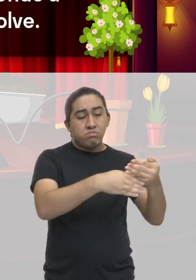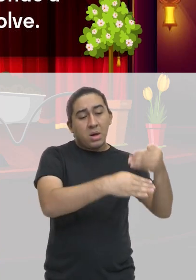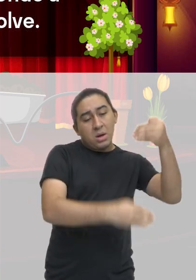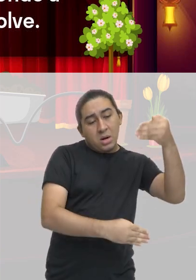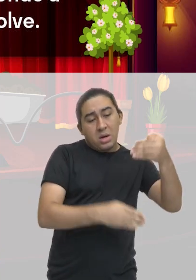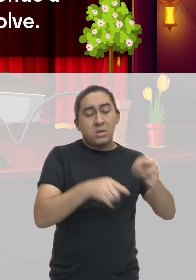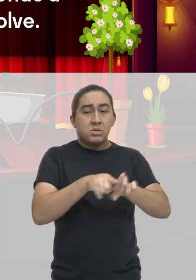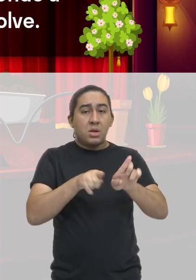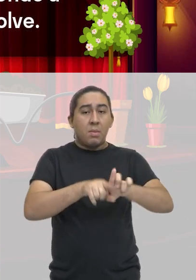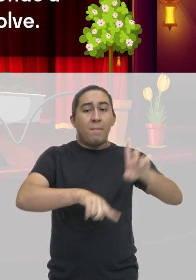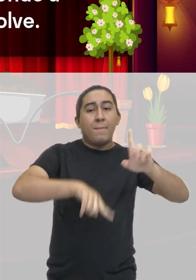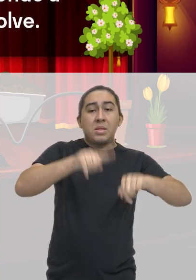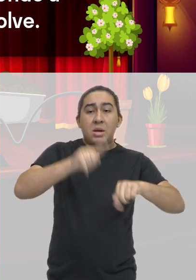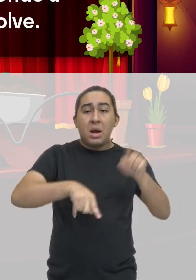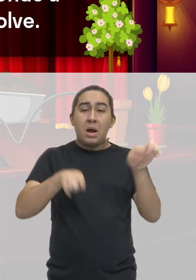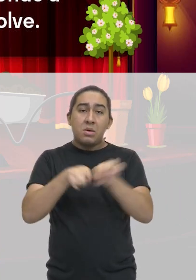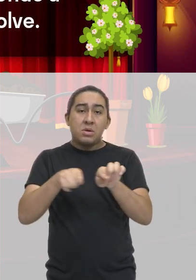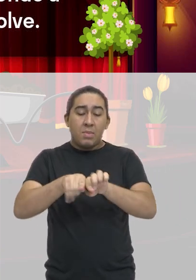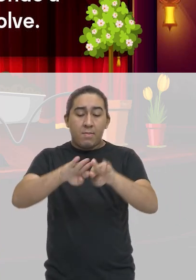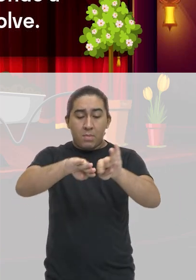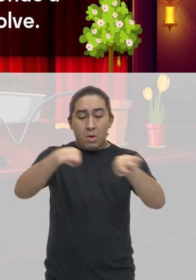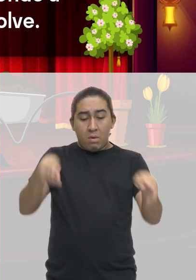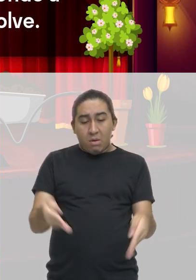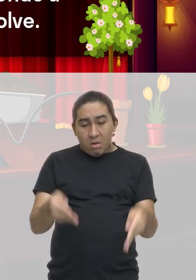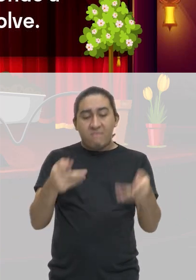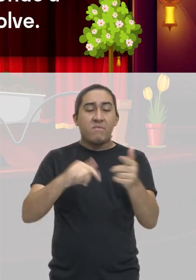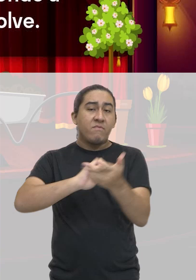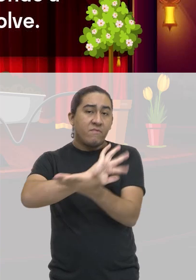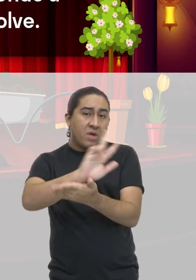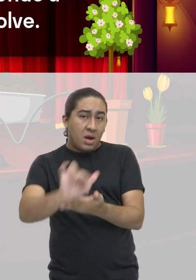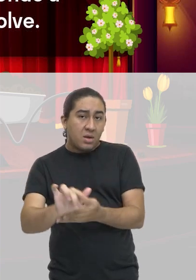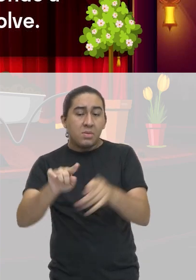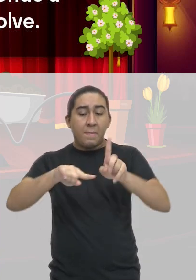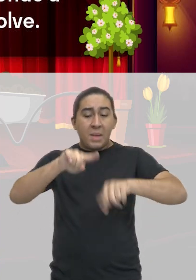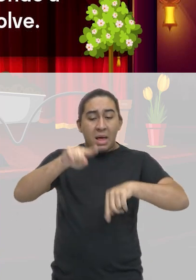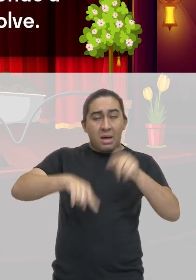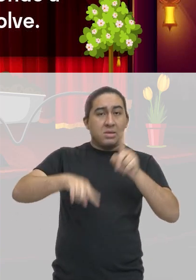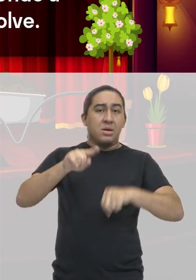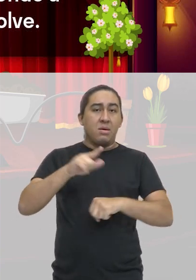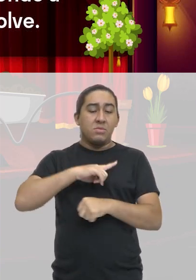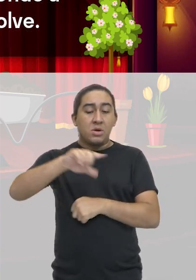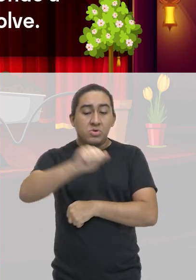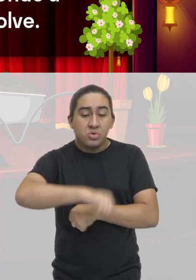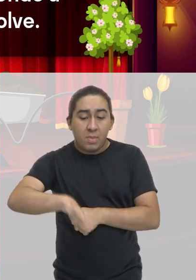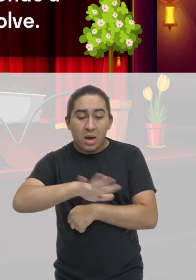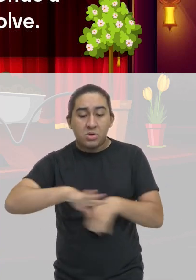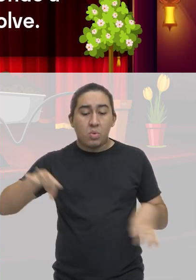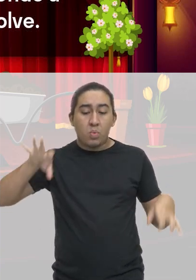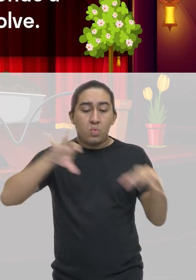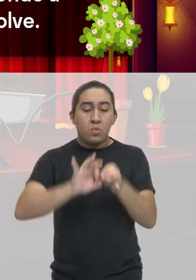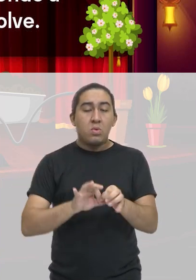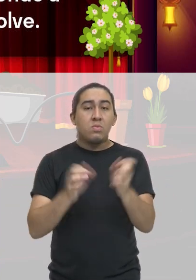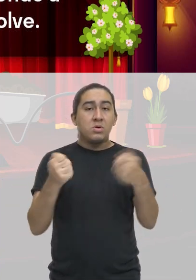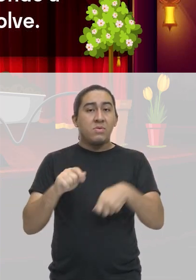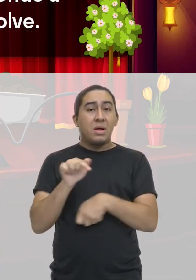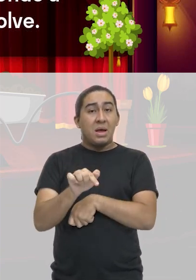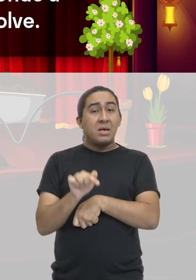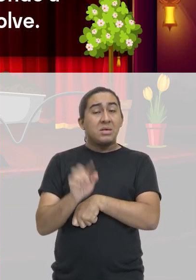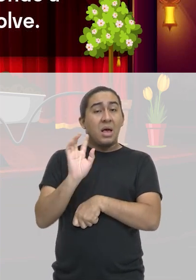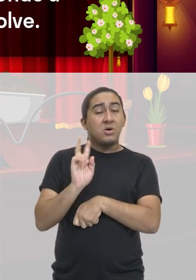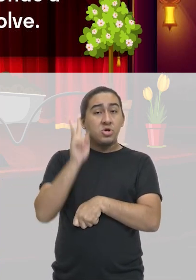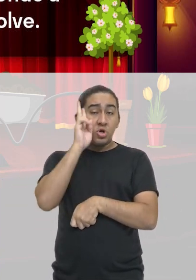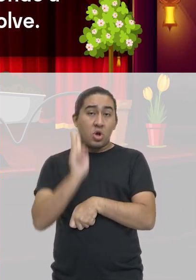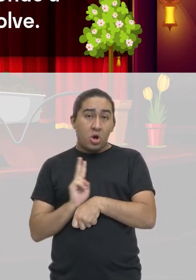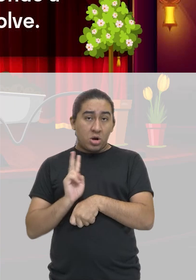como objetos, móveis, decoração, estruturas que ajudam a criar um espaço fictício onde a ação